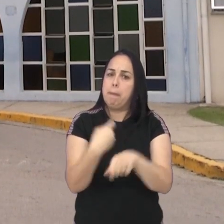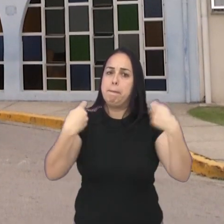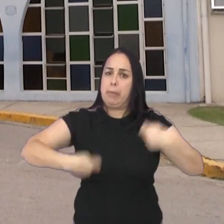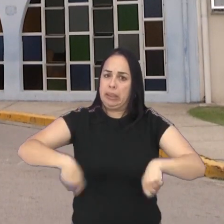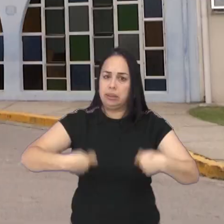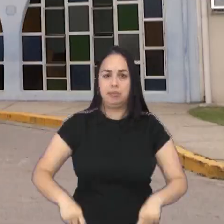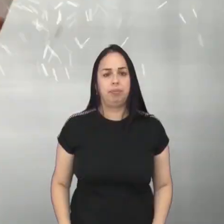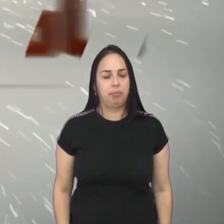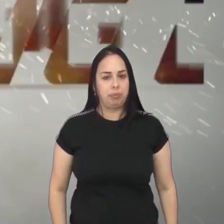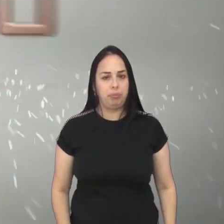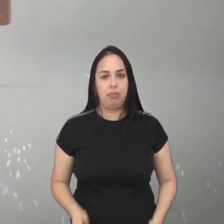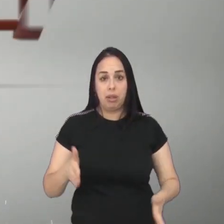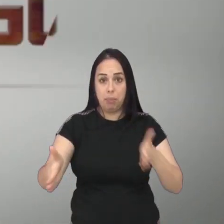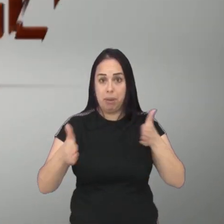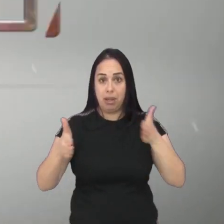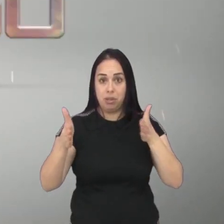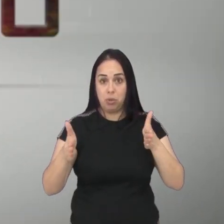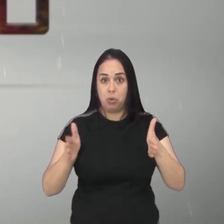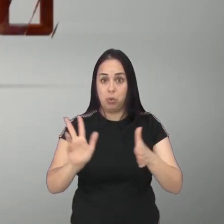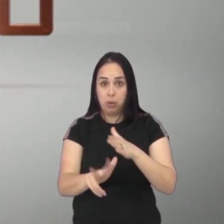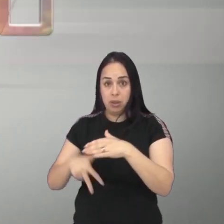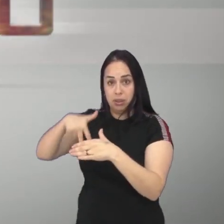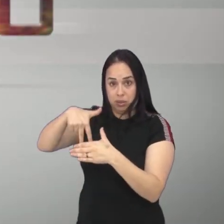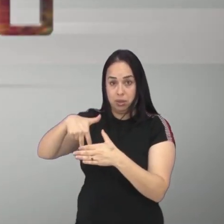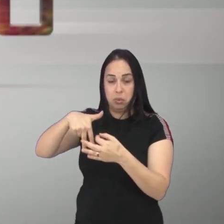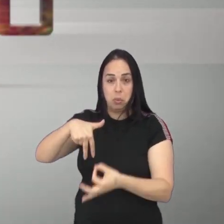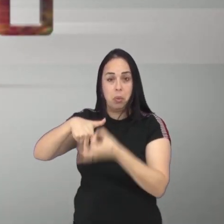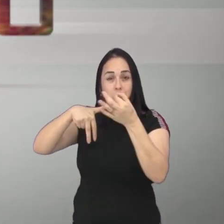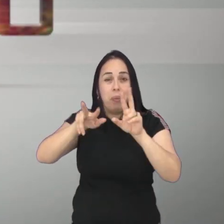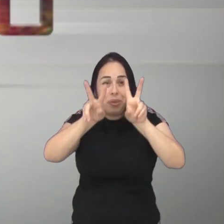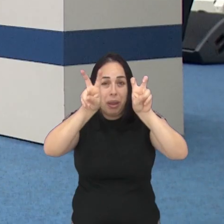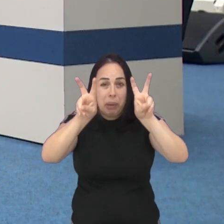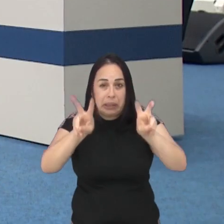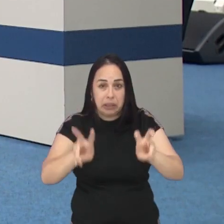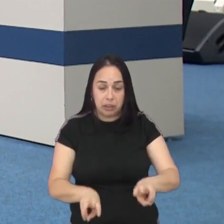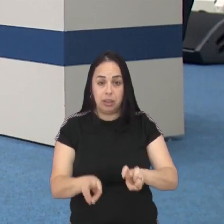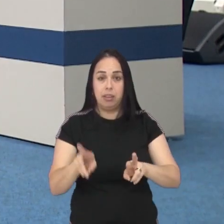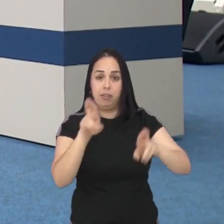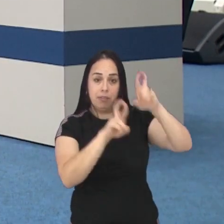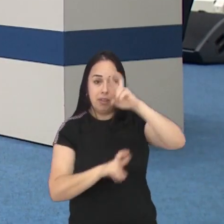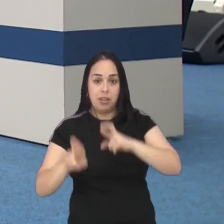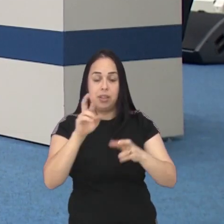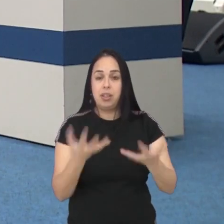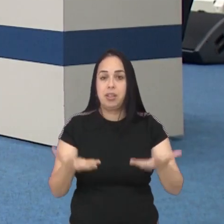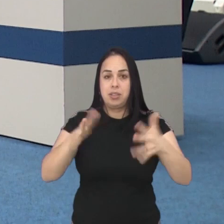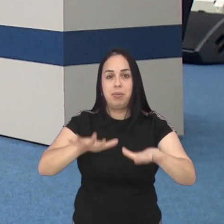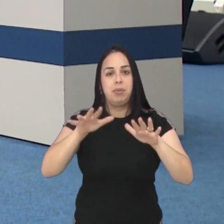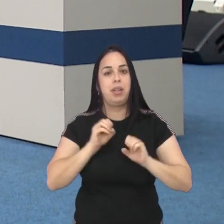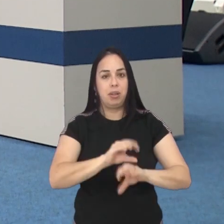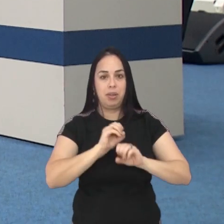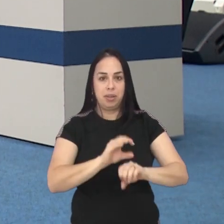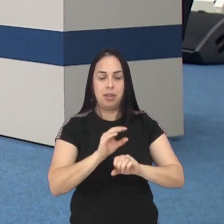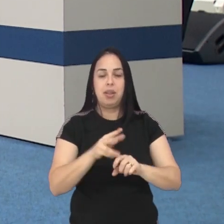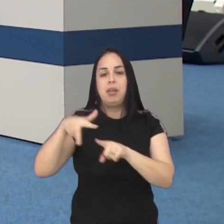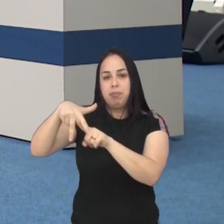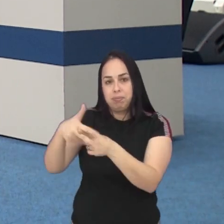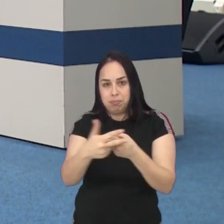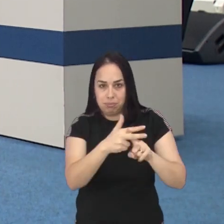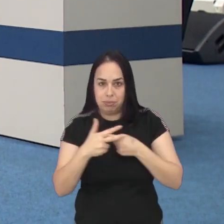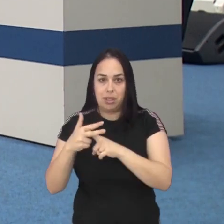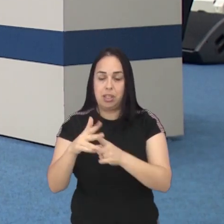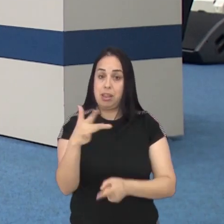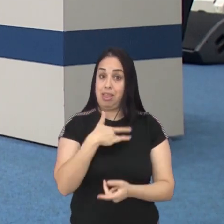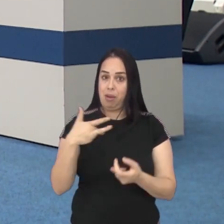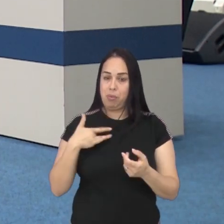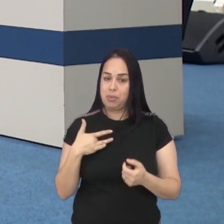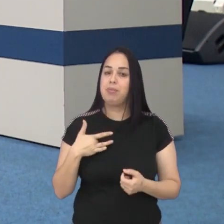pública de saúde. O Pinga Fogo também foi marcado por temas diversos: fiscalização, inclusão, educação, manutenção